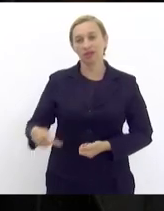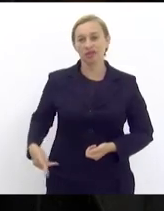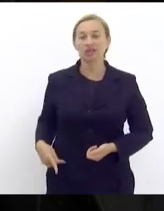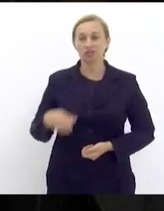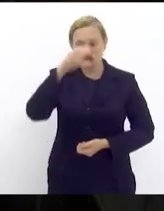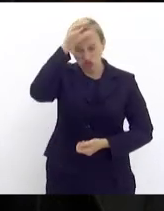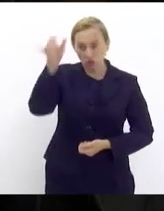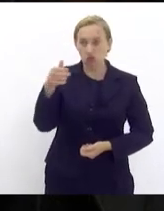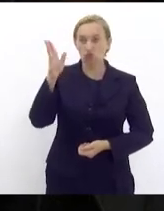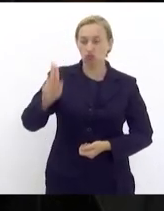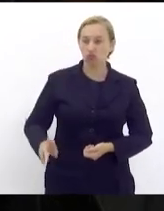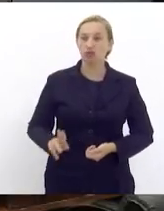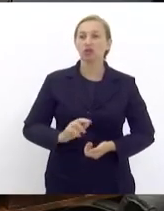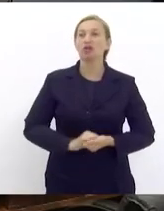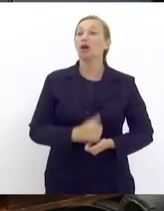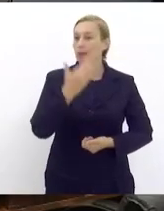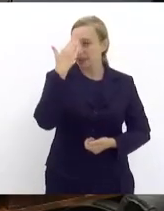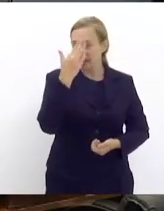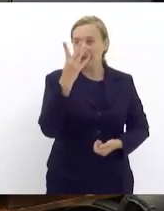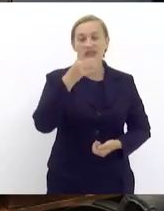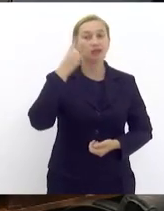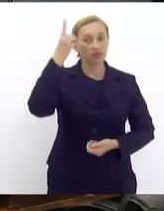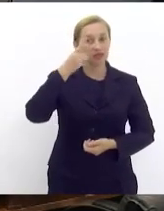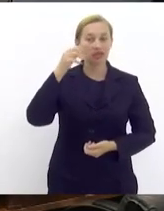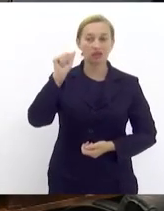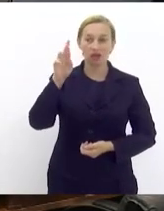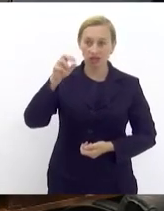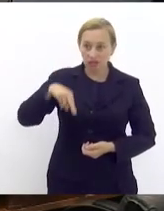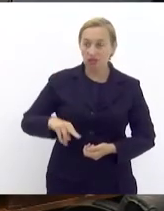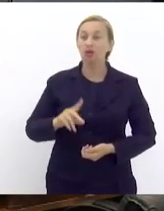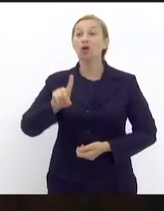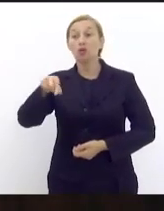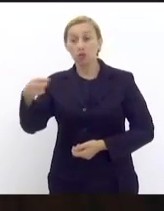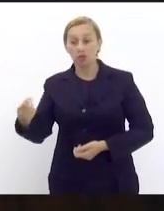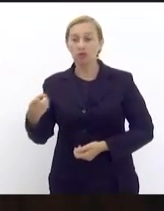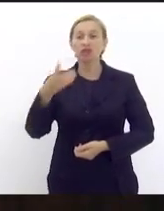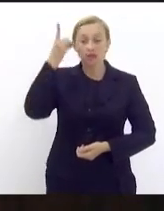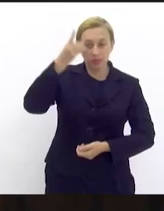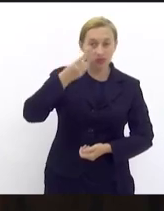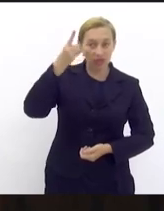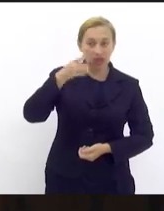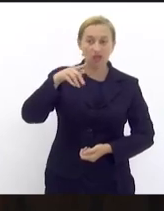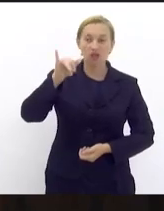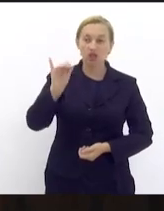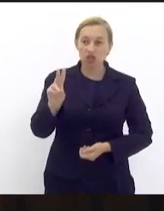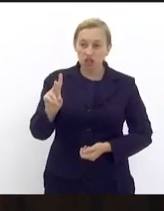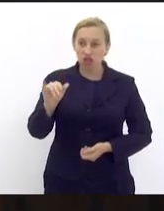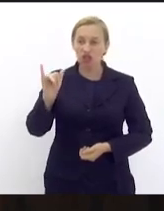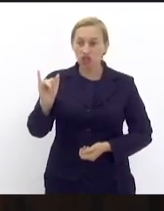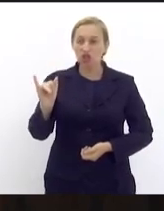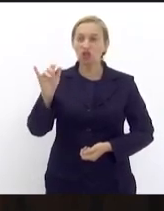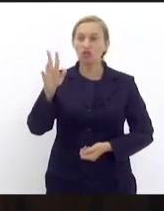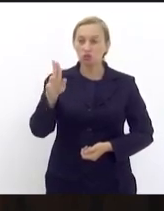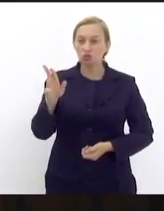Tiaju. Obrigado, deputado Anderson. Próximo orador inscrito é o nobre deputado